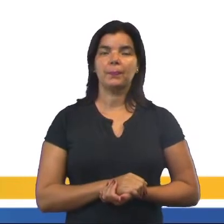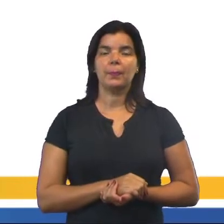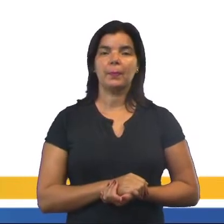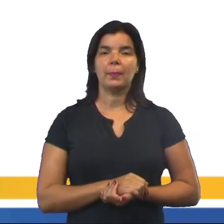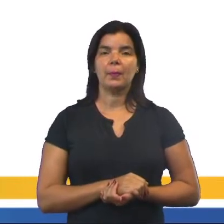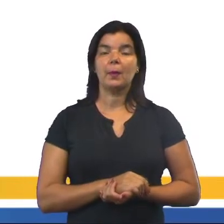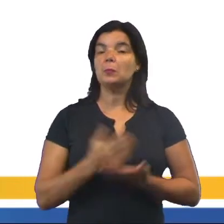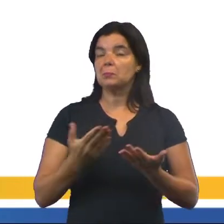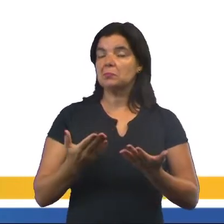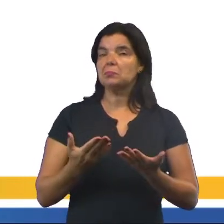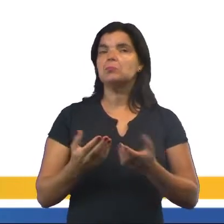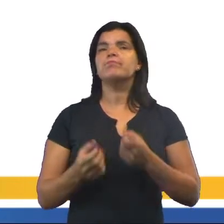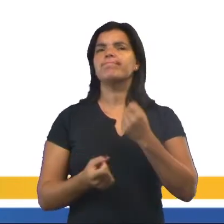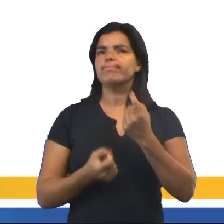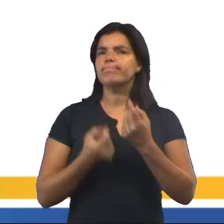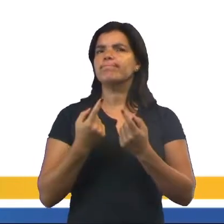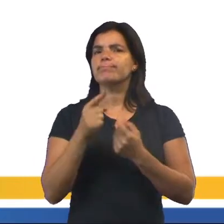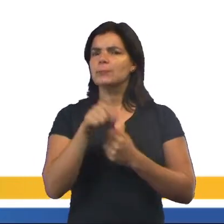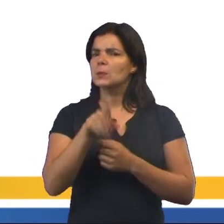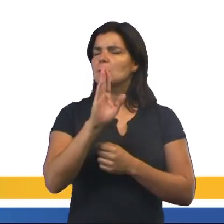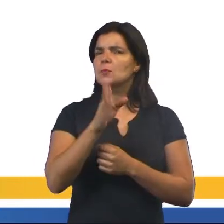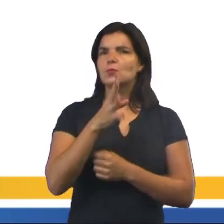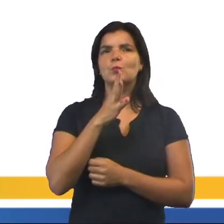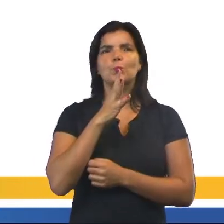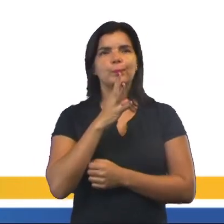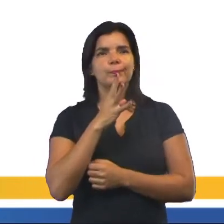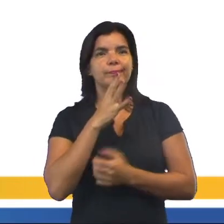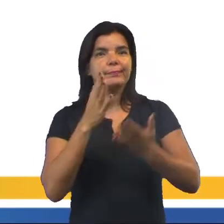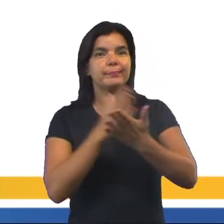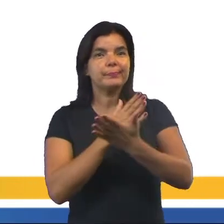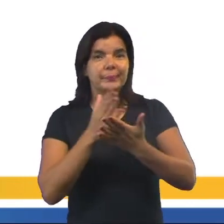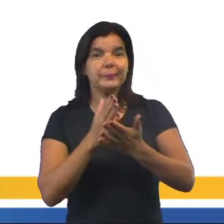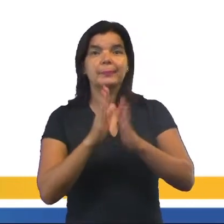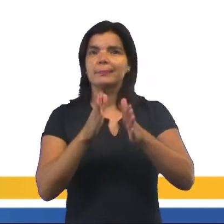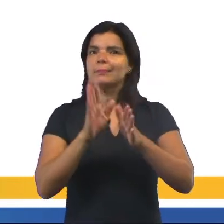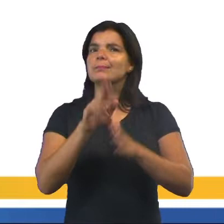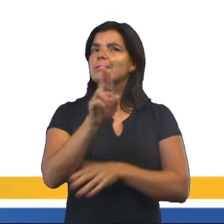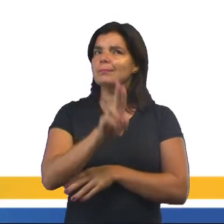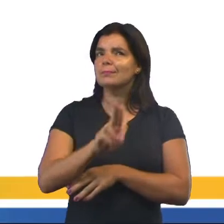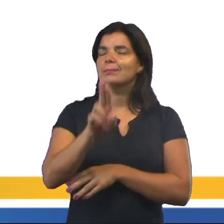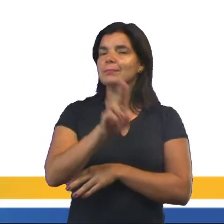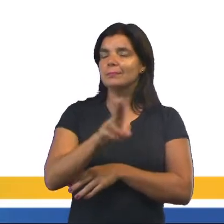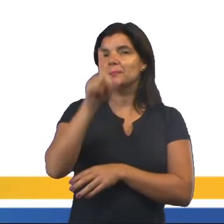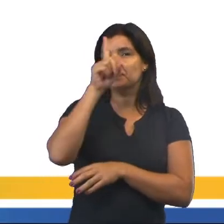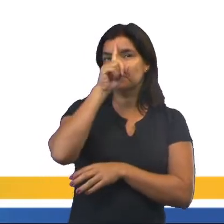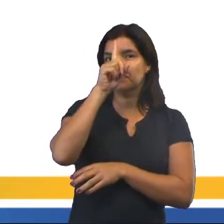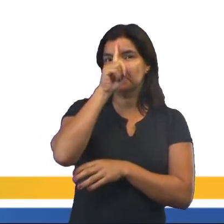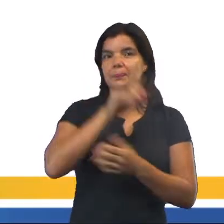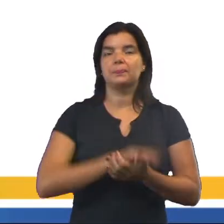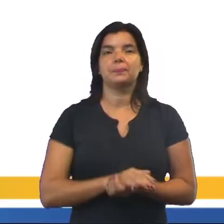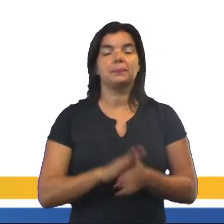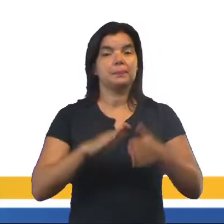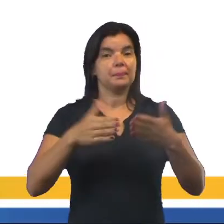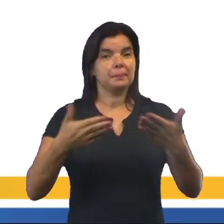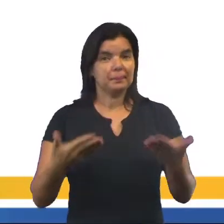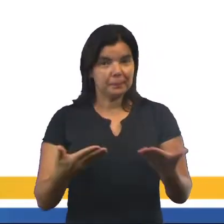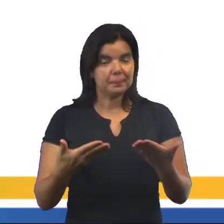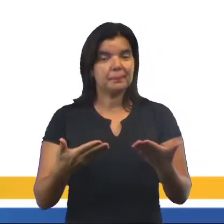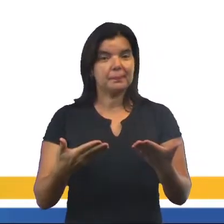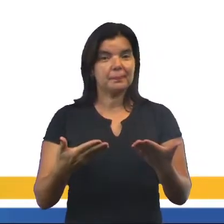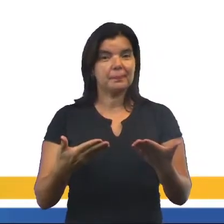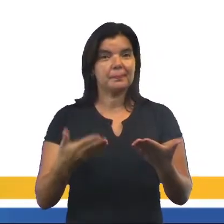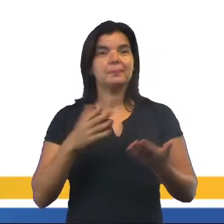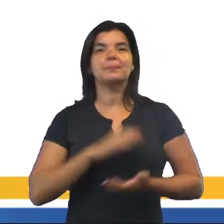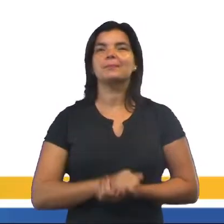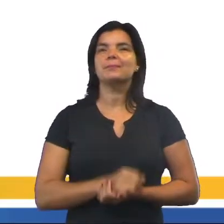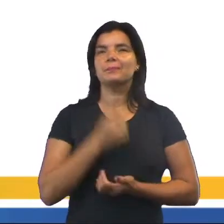contextos. Muito provavelmente, você já conhece algumas delas e até já as utiliza em seu dia a dia,